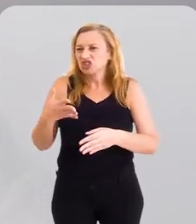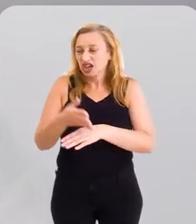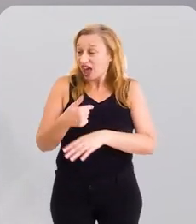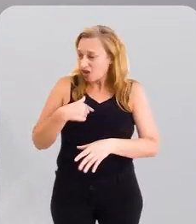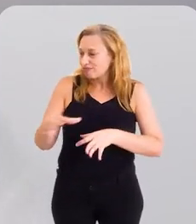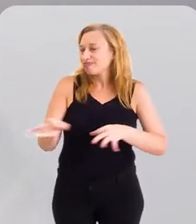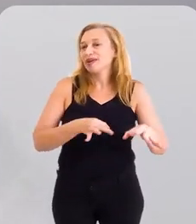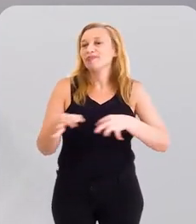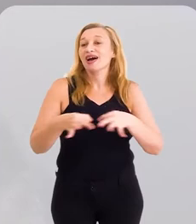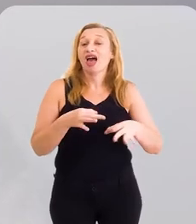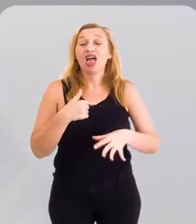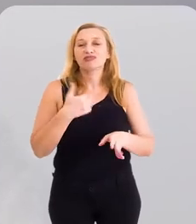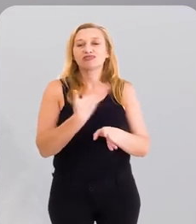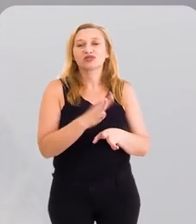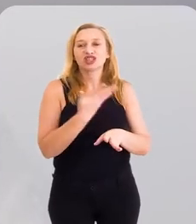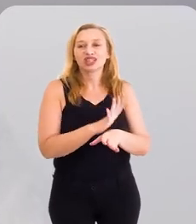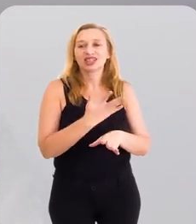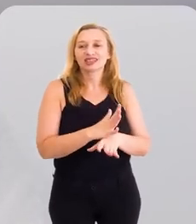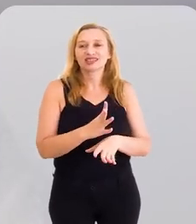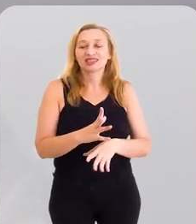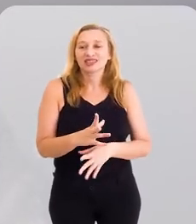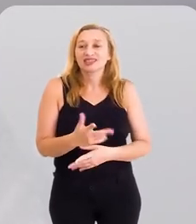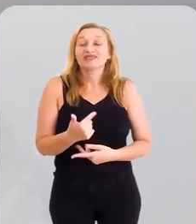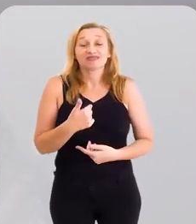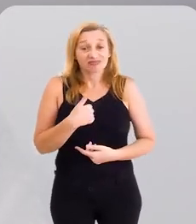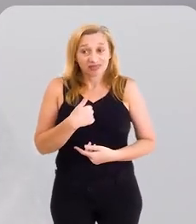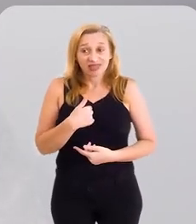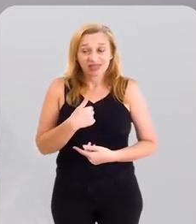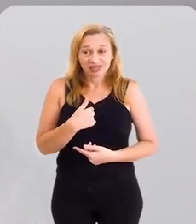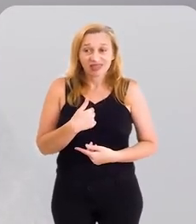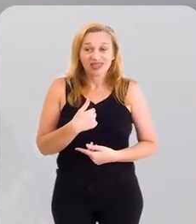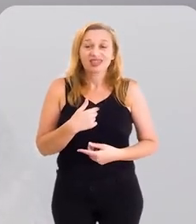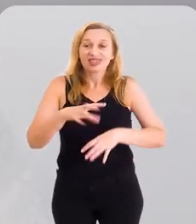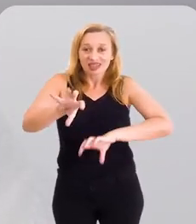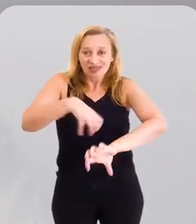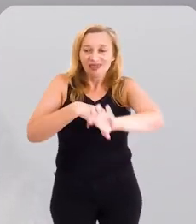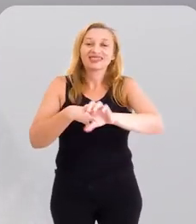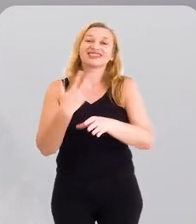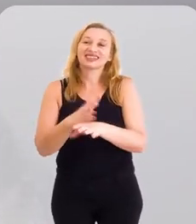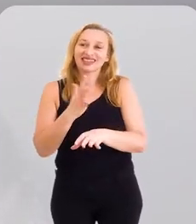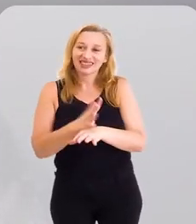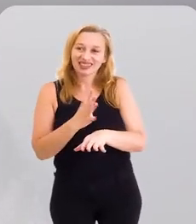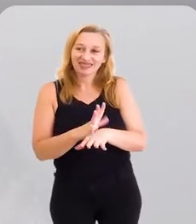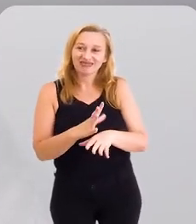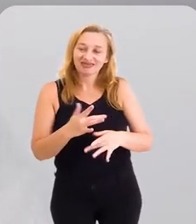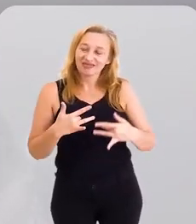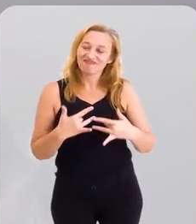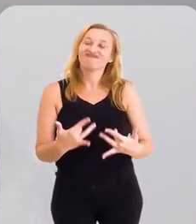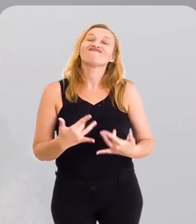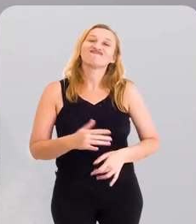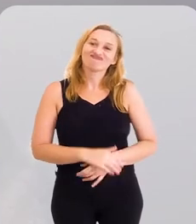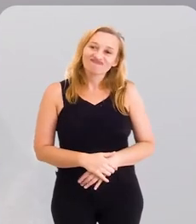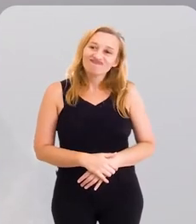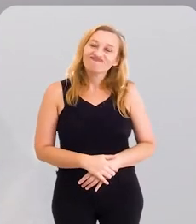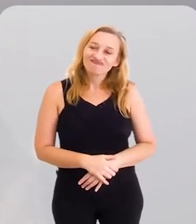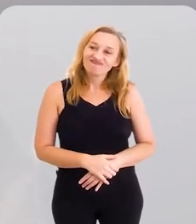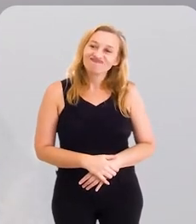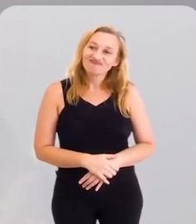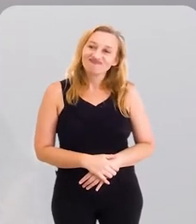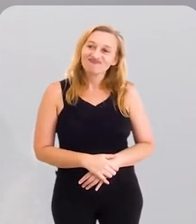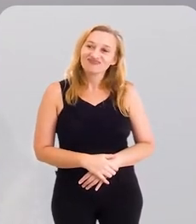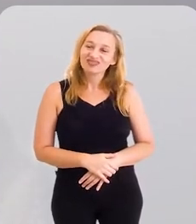depois, eu vou estar melhor preparado, porque estou treinando a minha generosidade, estou treinando a minha empatia, estou treinando a minha